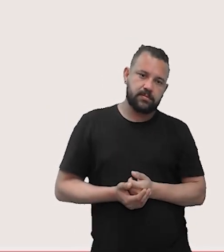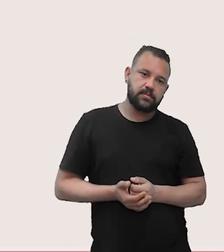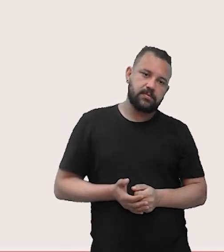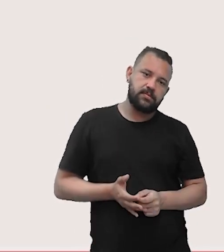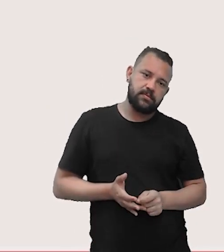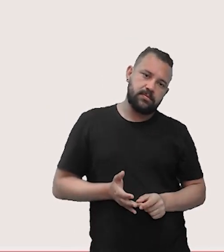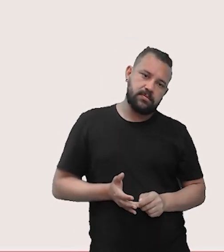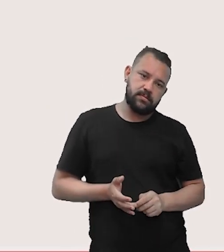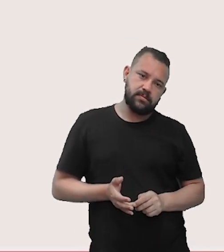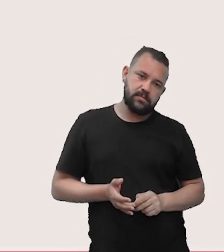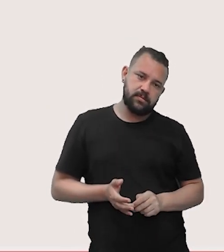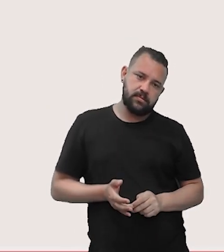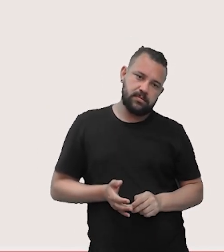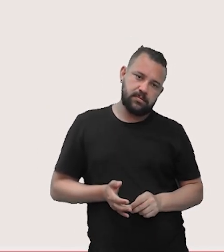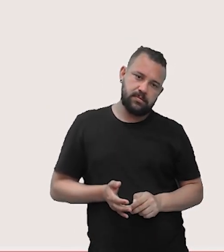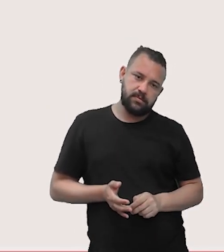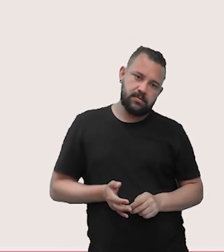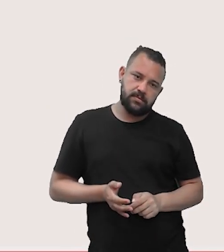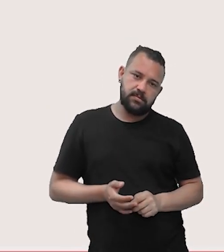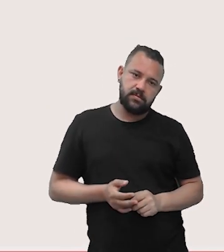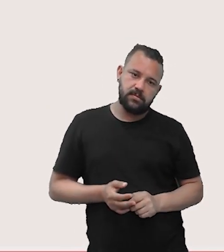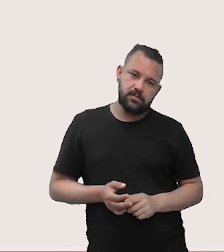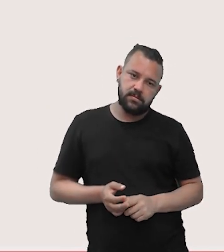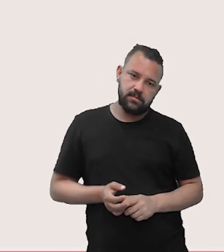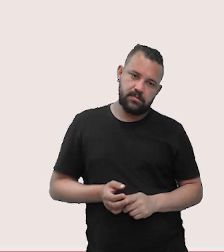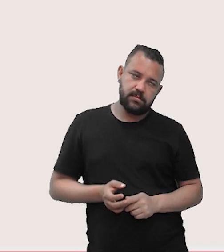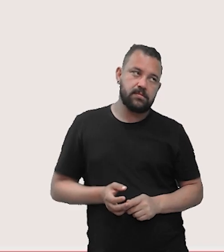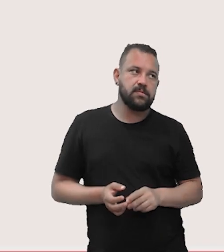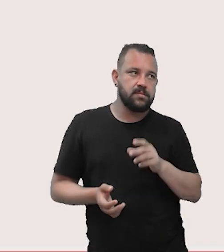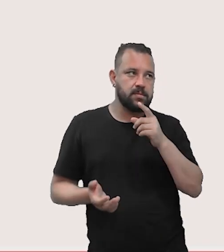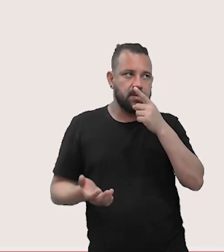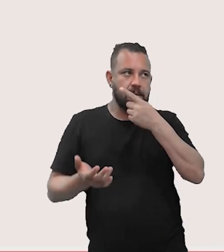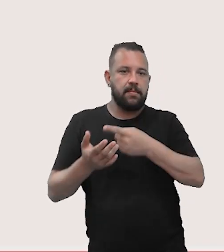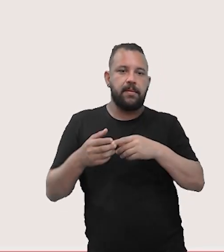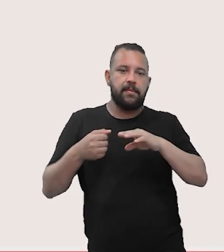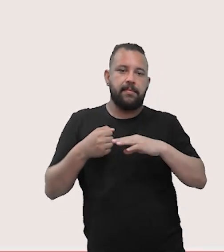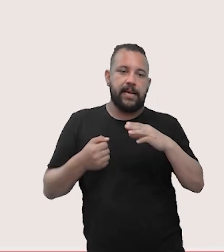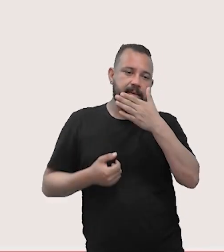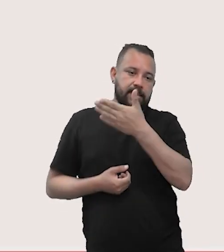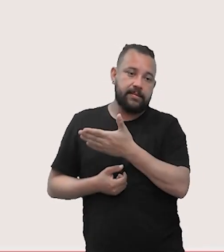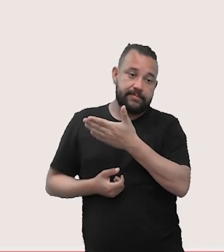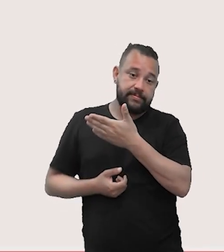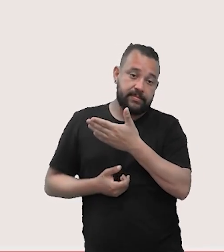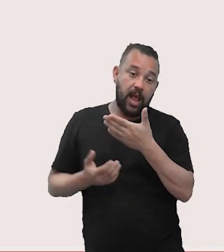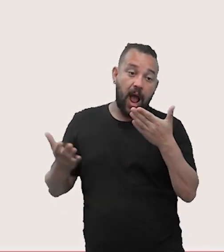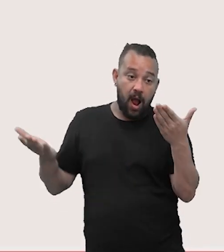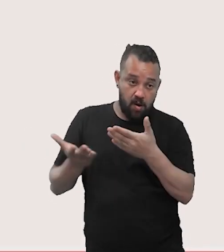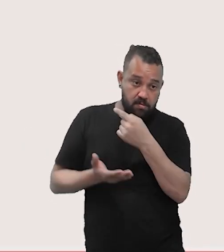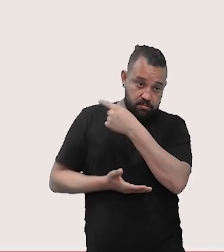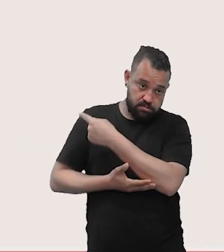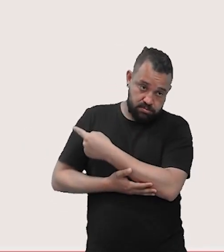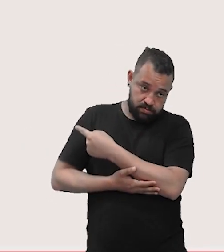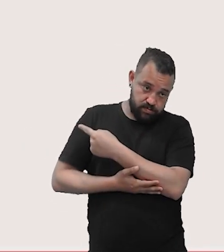único número, aquele número é exatamente a nossa mediana. Nesse caso, a gente tem dois